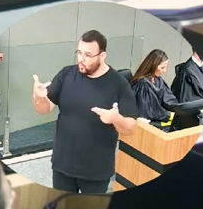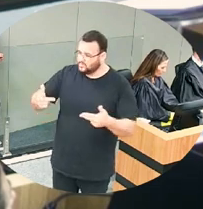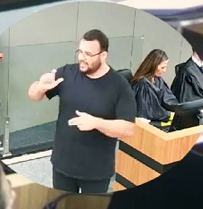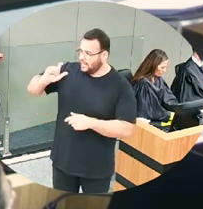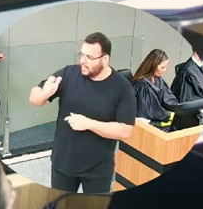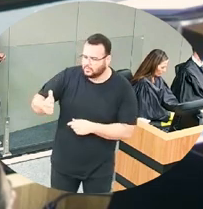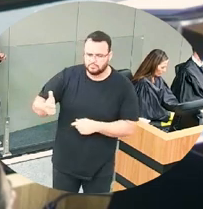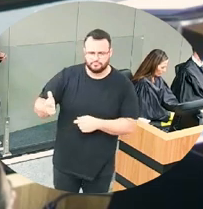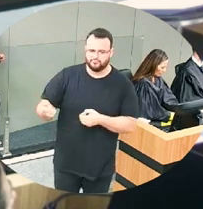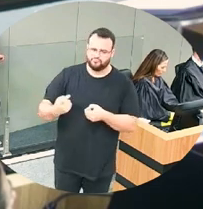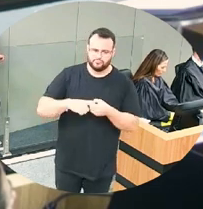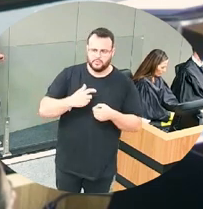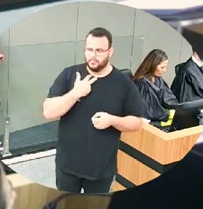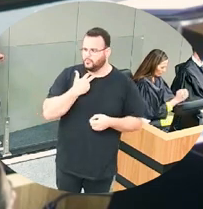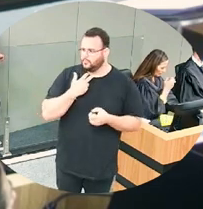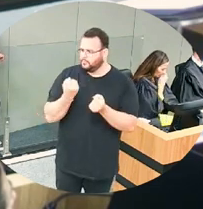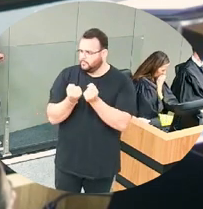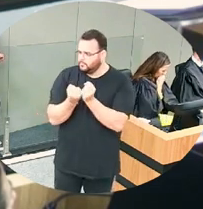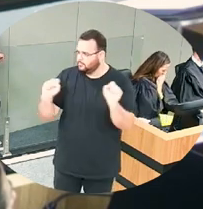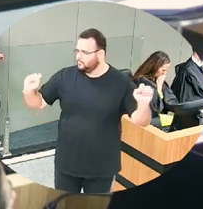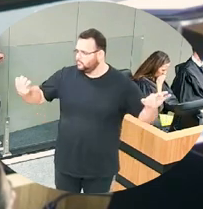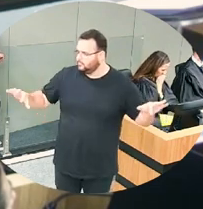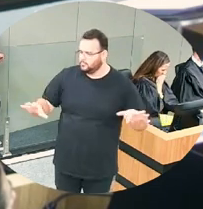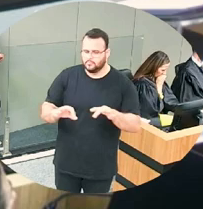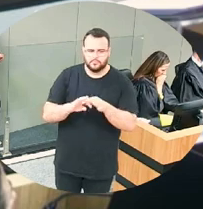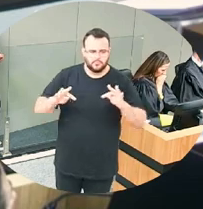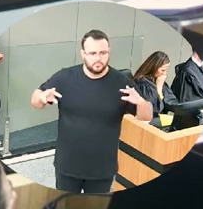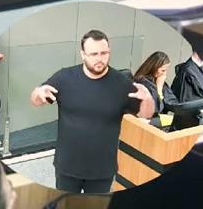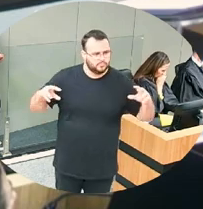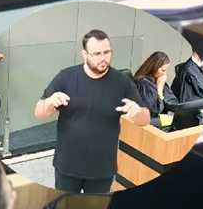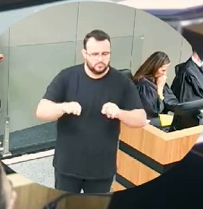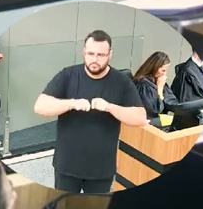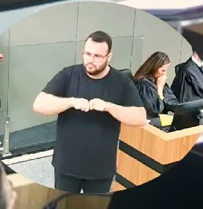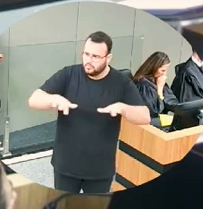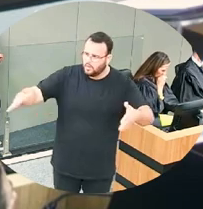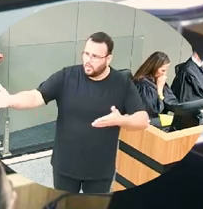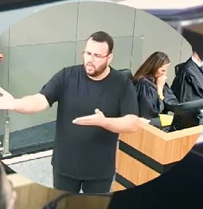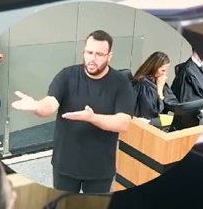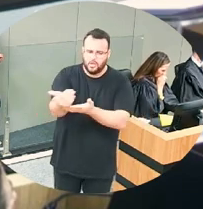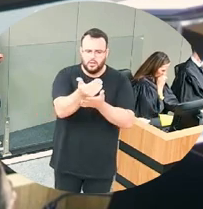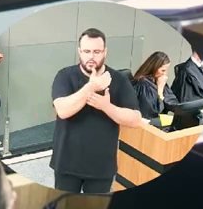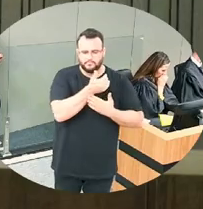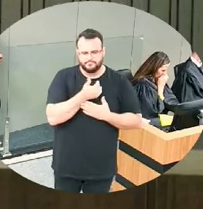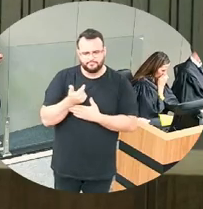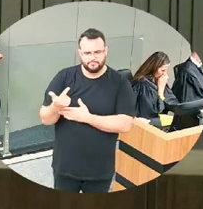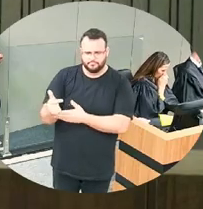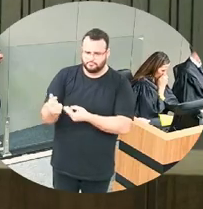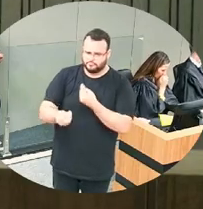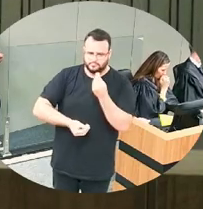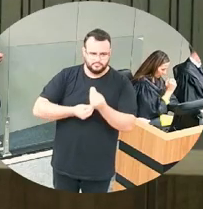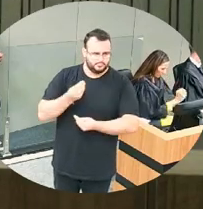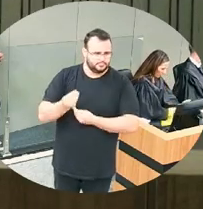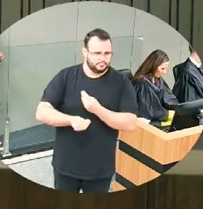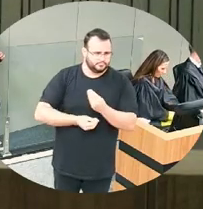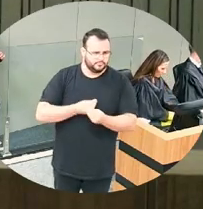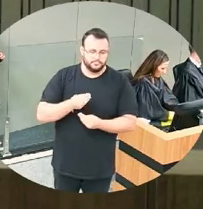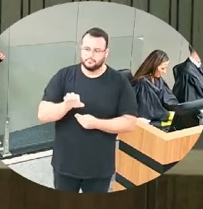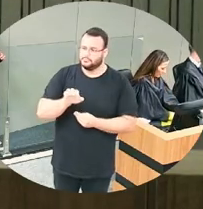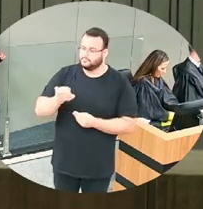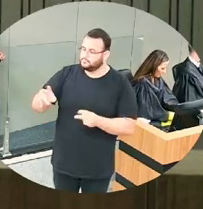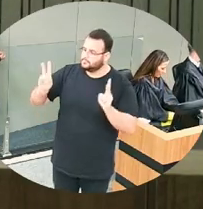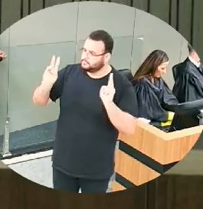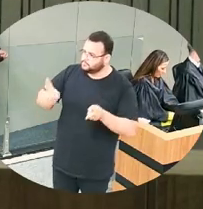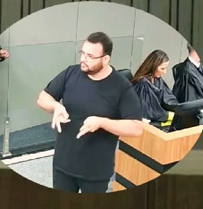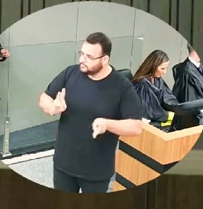e sabe se ser impossível juntar todas as penas espalhadas pelo vento com efeito haveremos